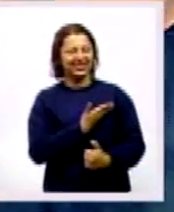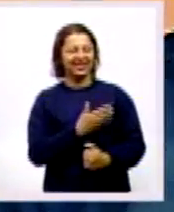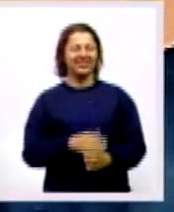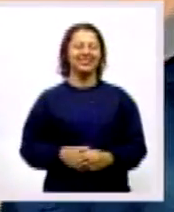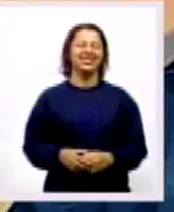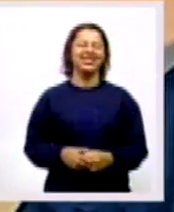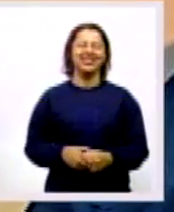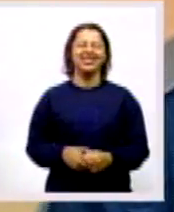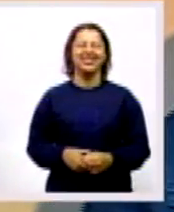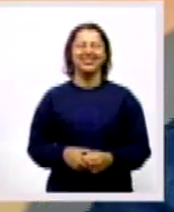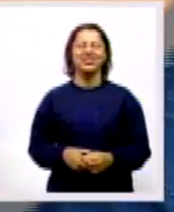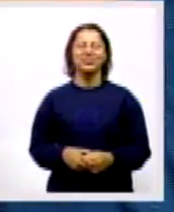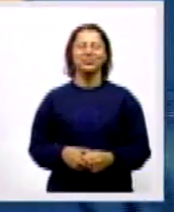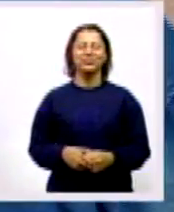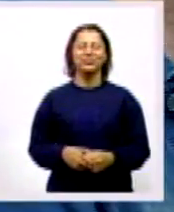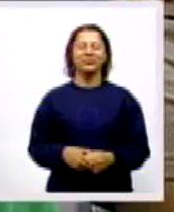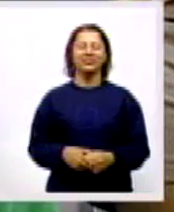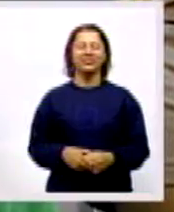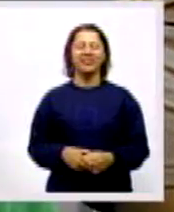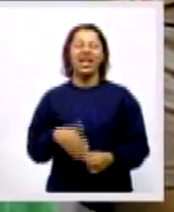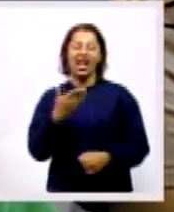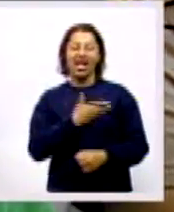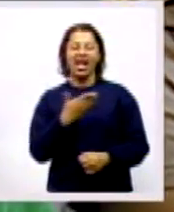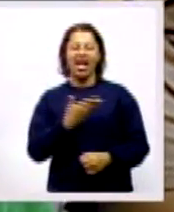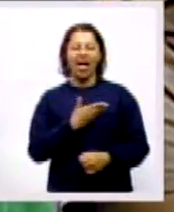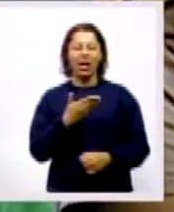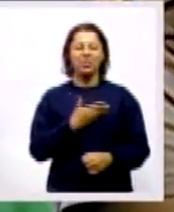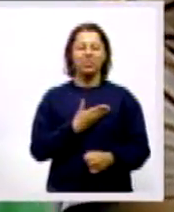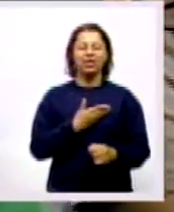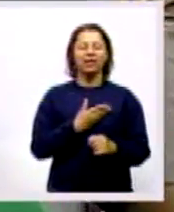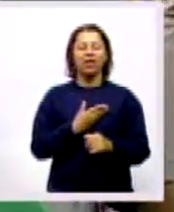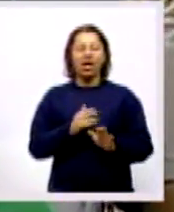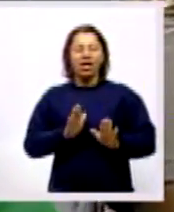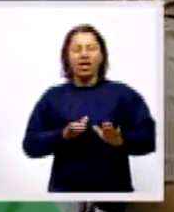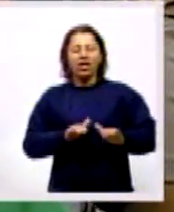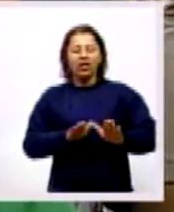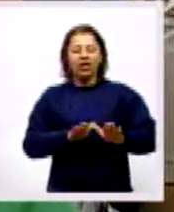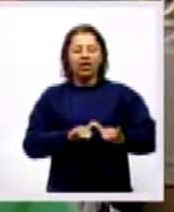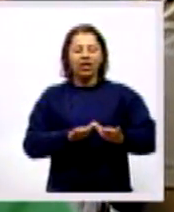comadre Geralda lá dentro. Aí vem a comadre Geralda, um pouquinho mais lenta que a outra.